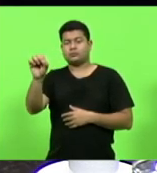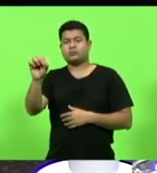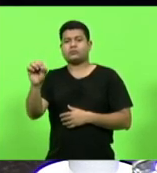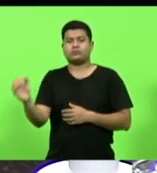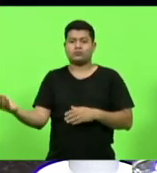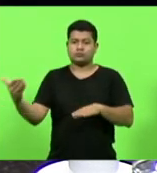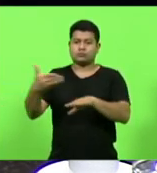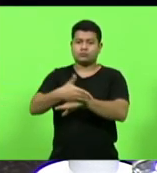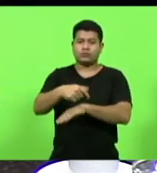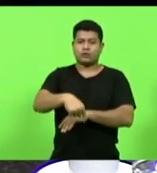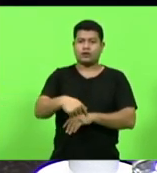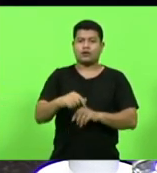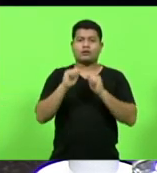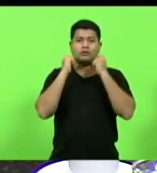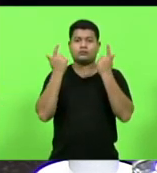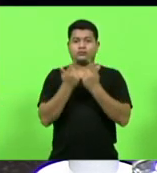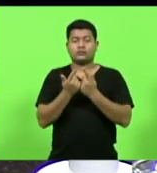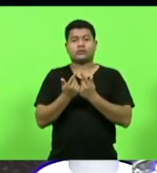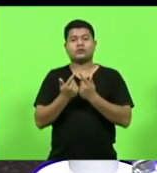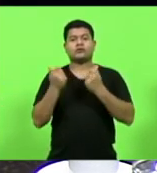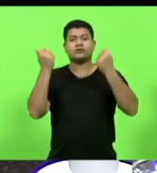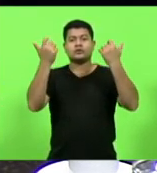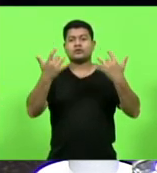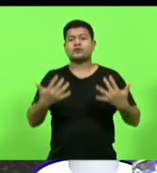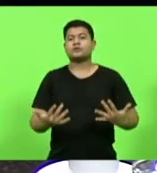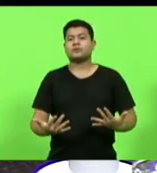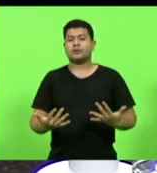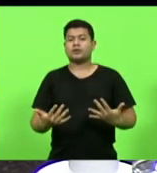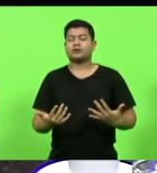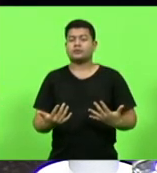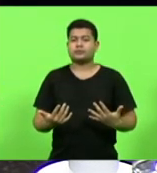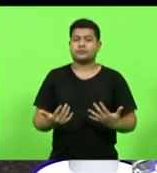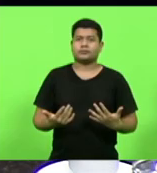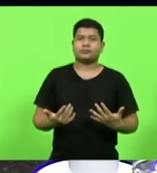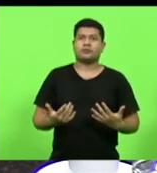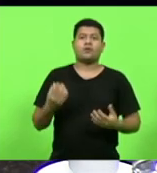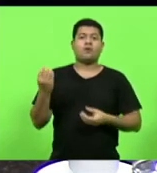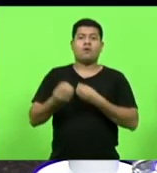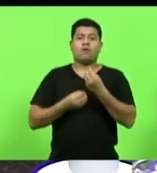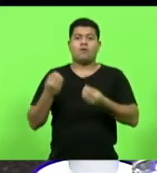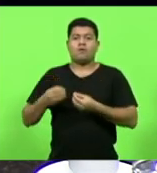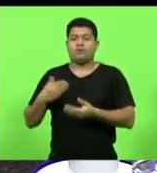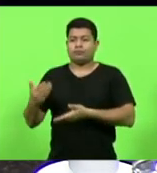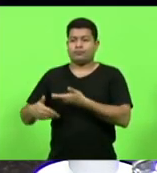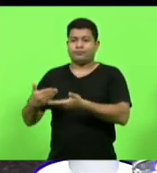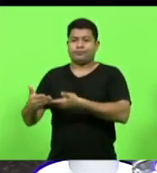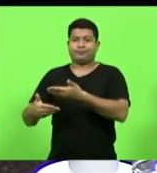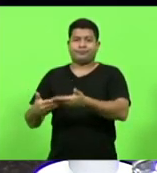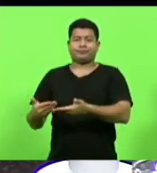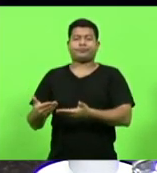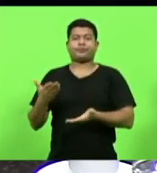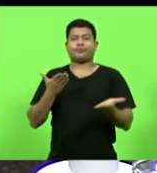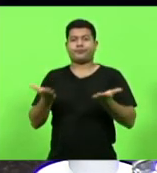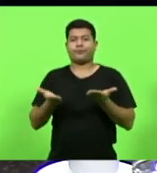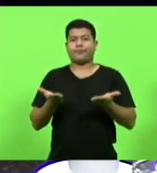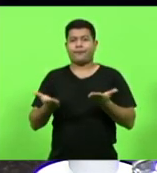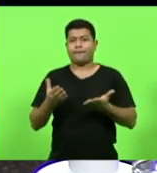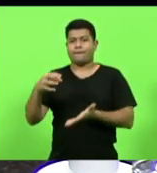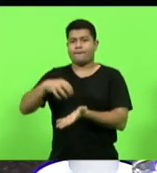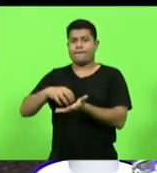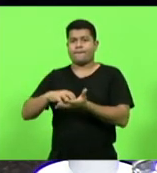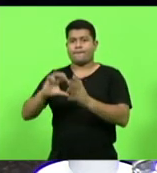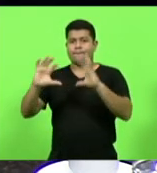a Assembleia Legislativa prestar esclarecimentos como anda essa questão da licitação do Centro de Eventos Balneário